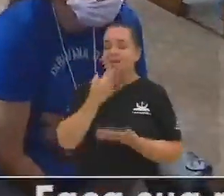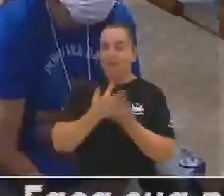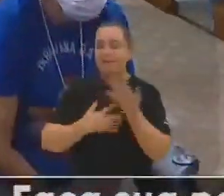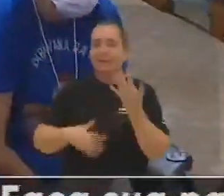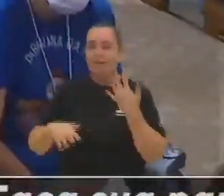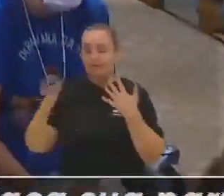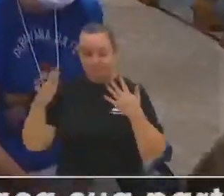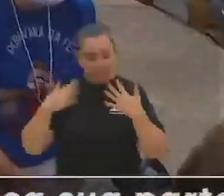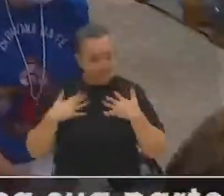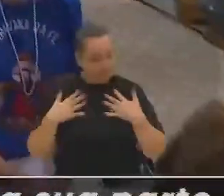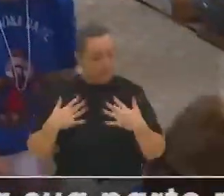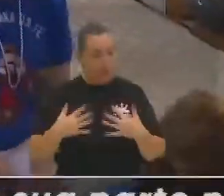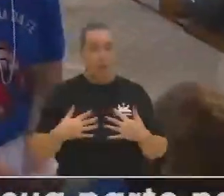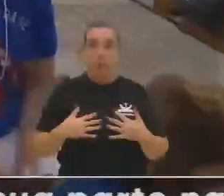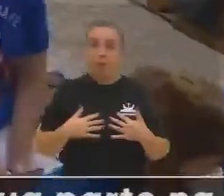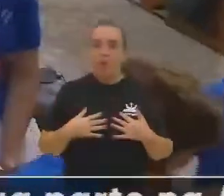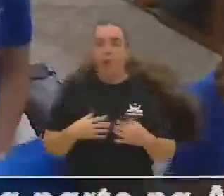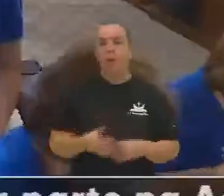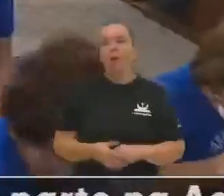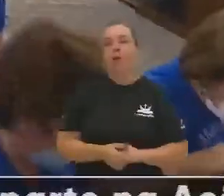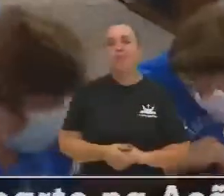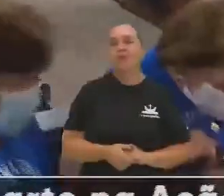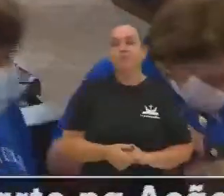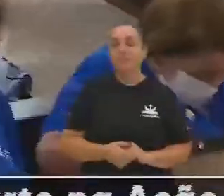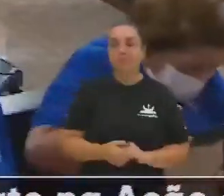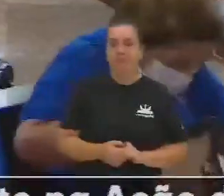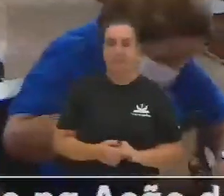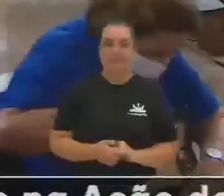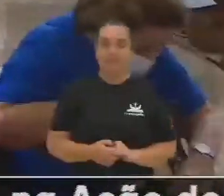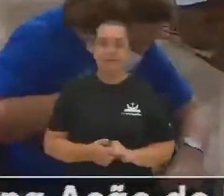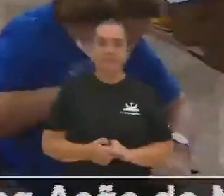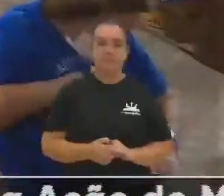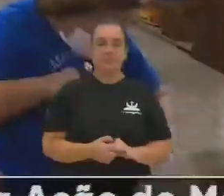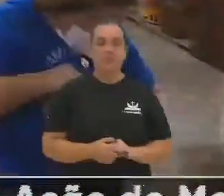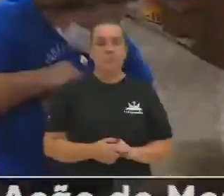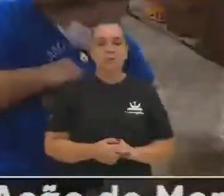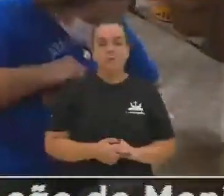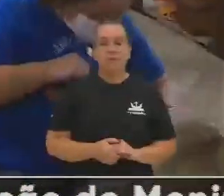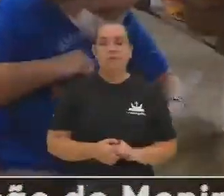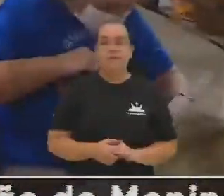da certa o teu próprio.